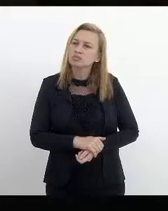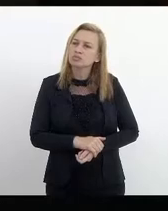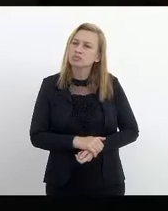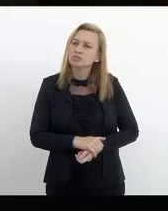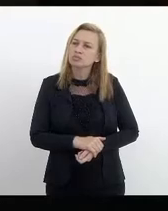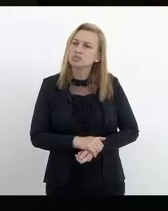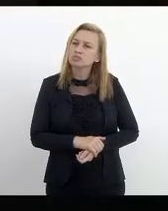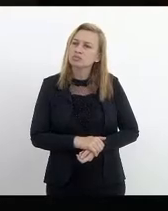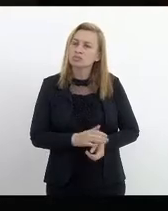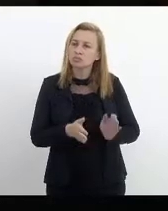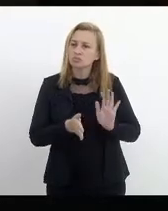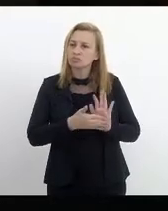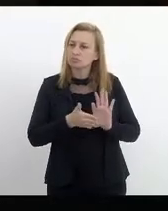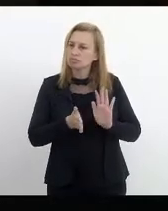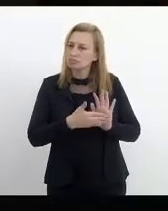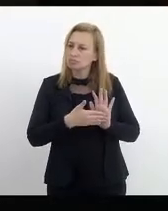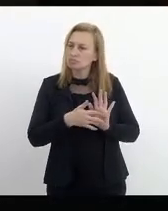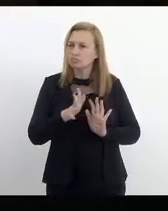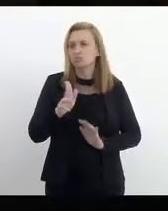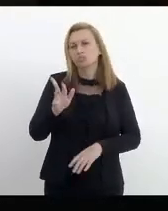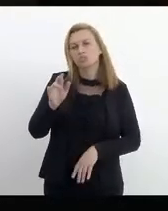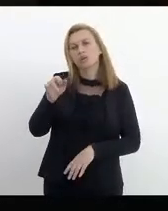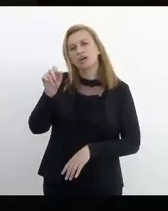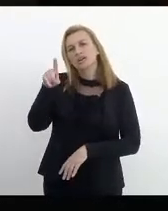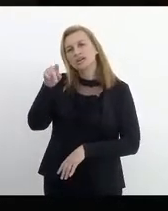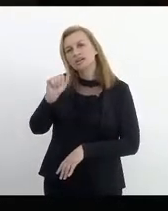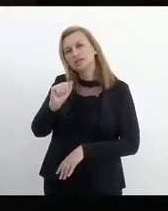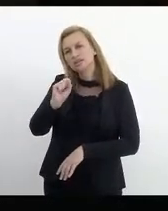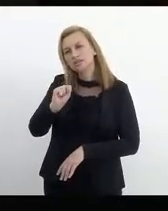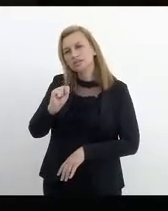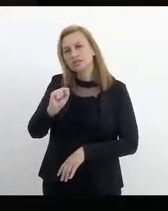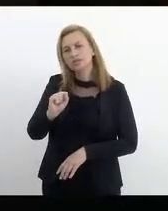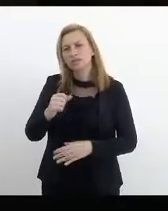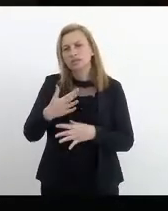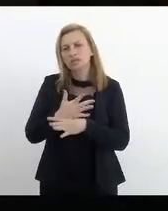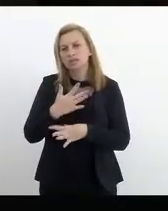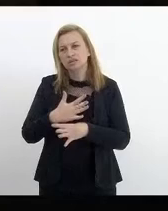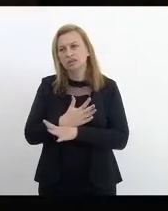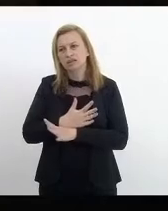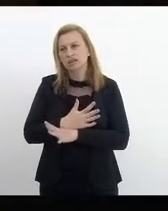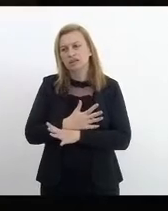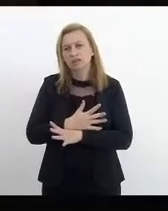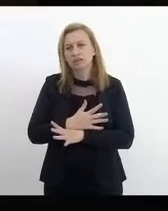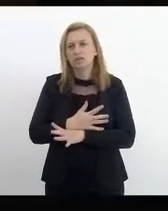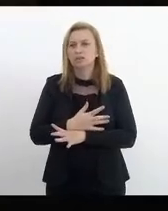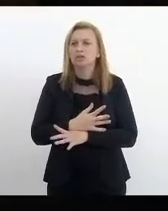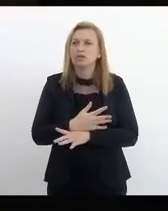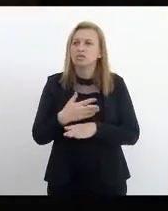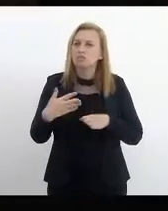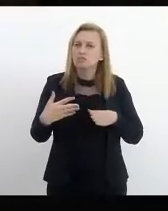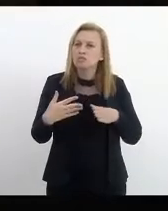o urbano são intervenções voltadas